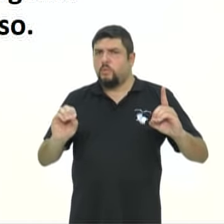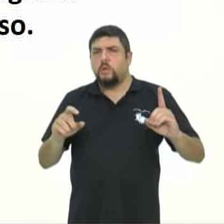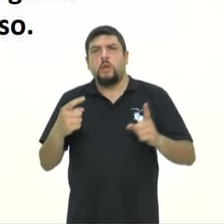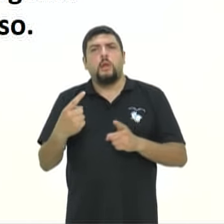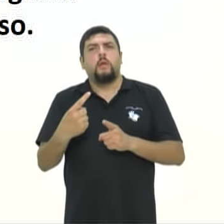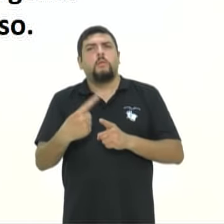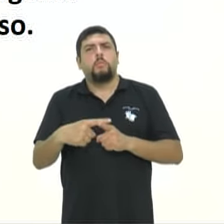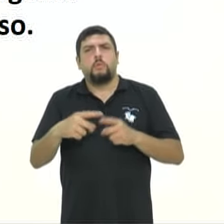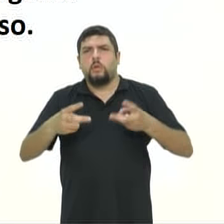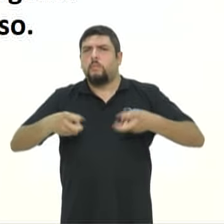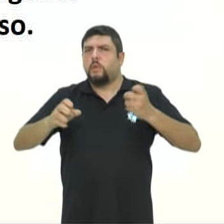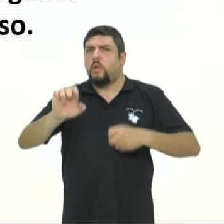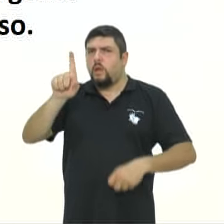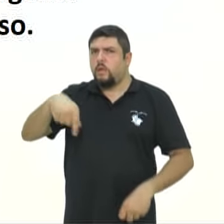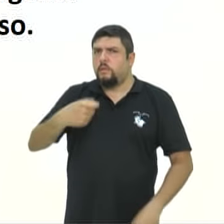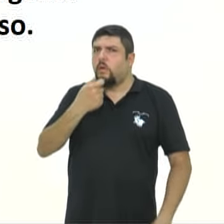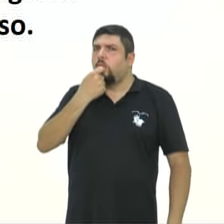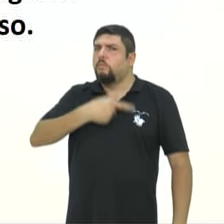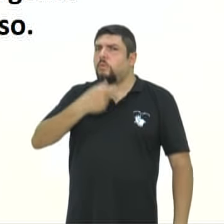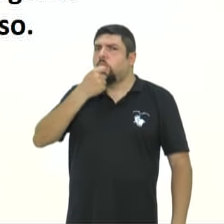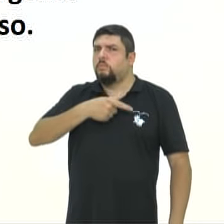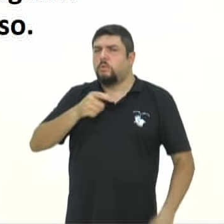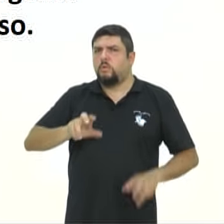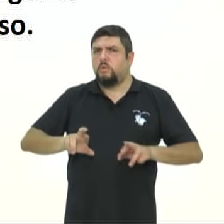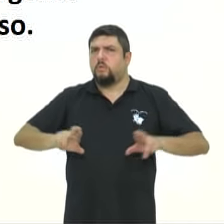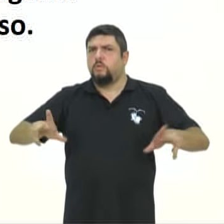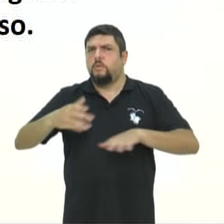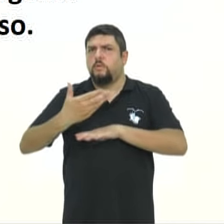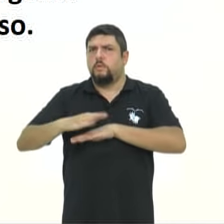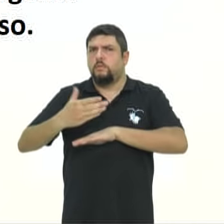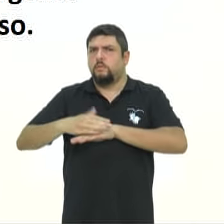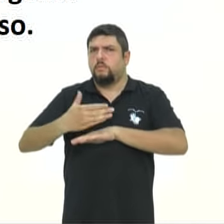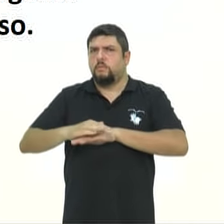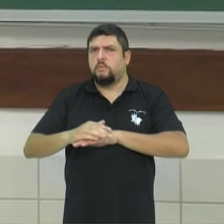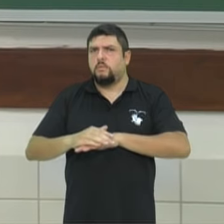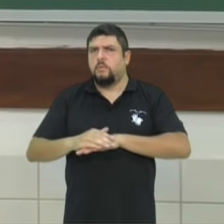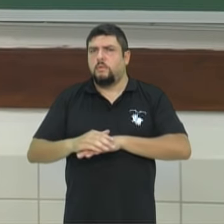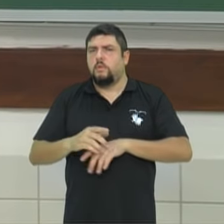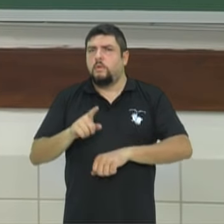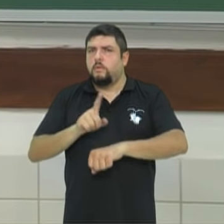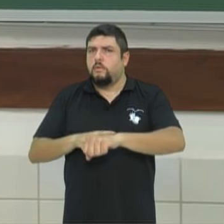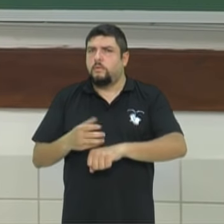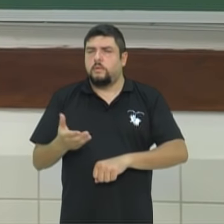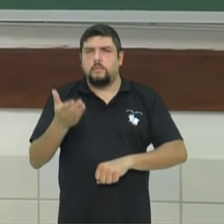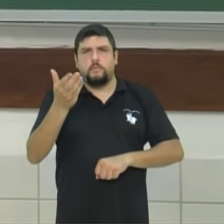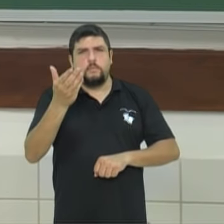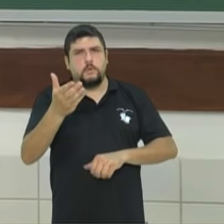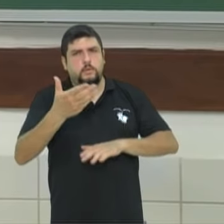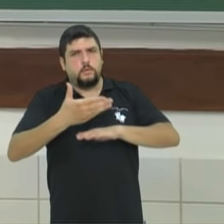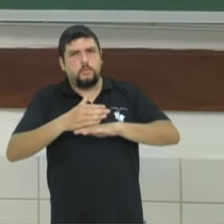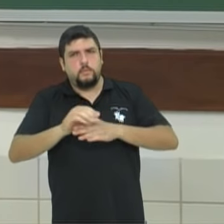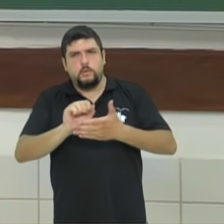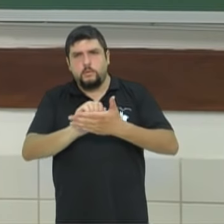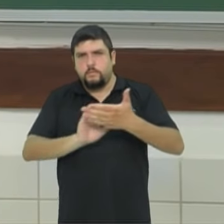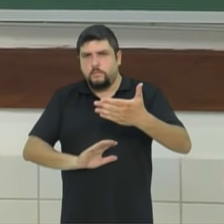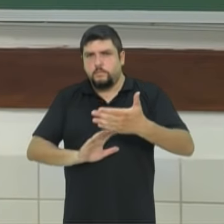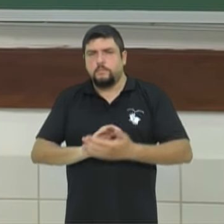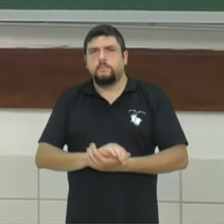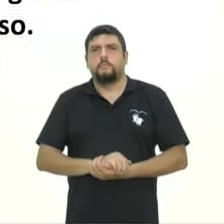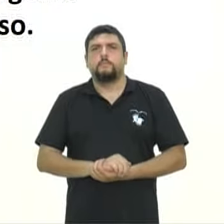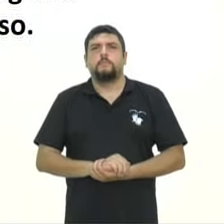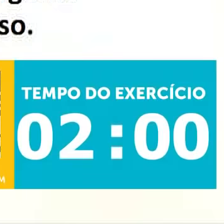que há uma ironia, uma prática divergente do que ocorre no discurso. Um tempo para vocês assinalarem aí uma das alternativas.